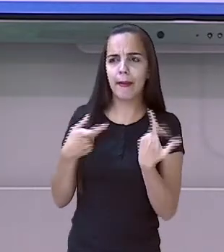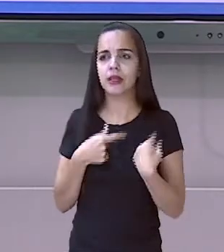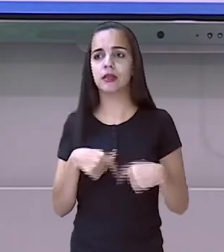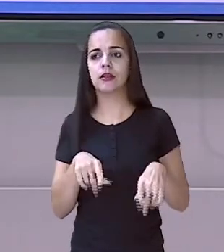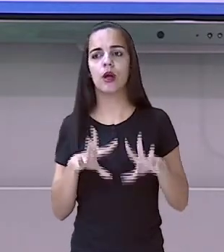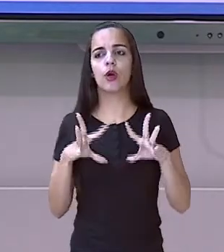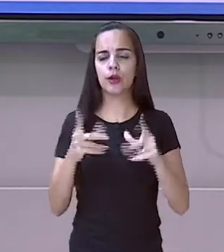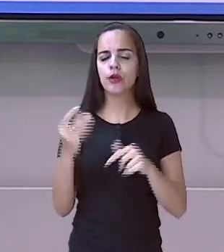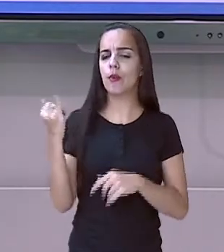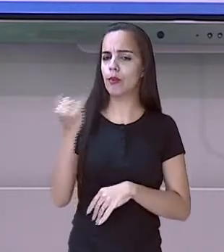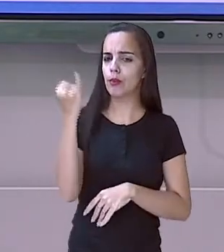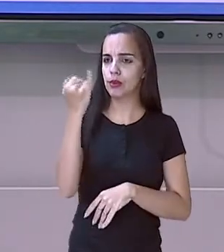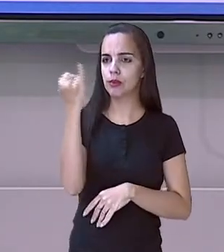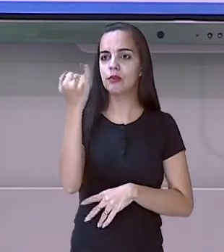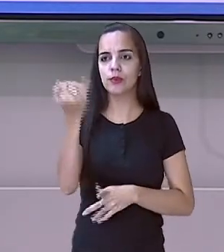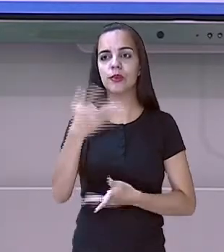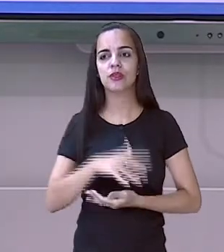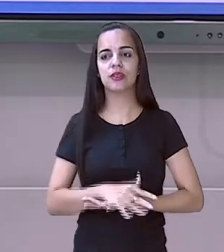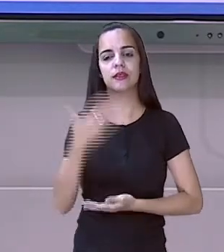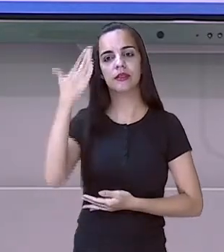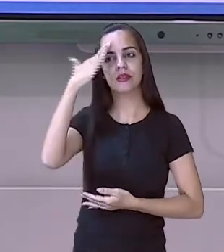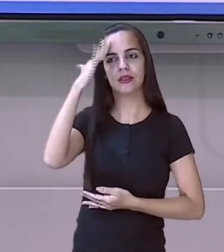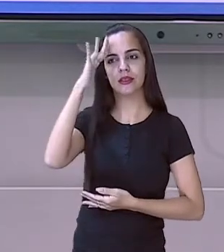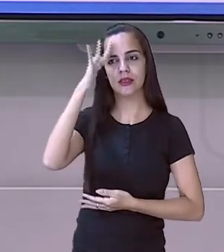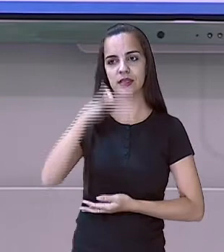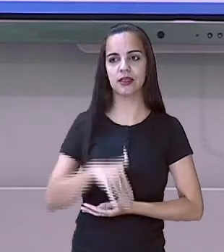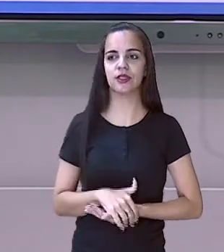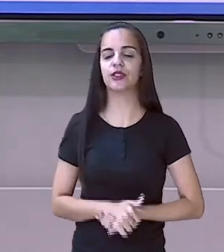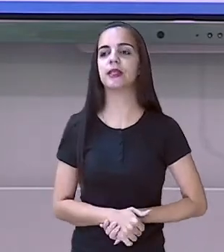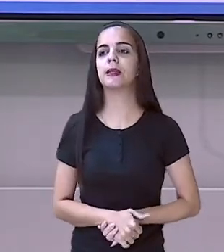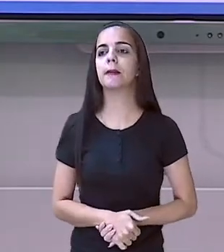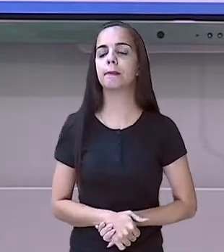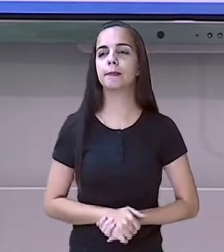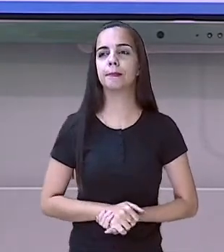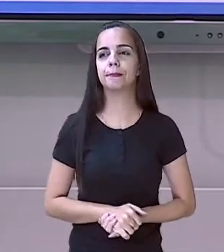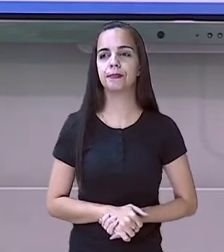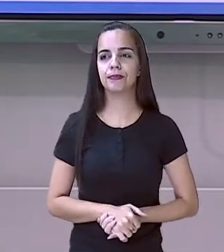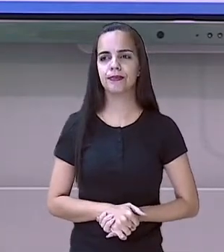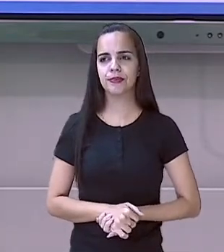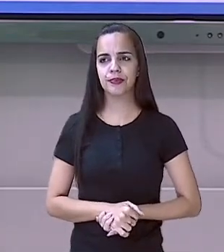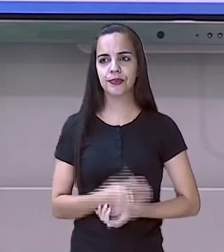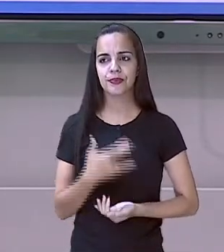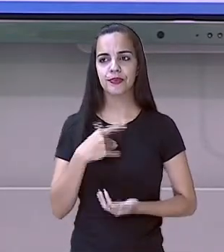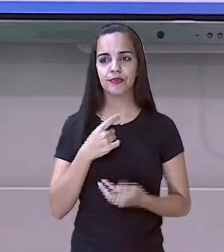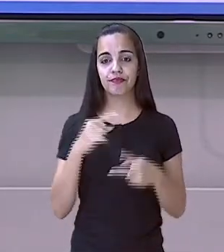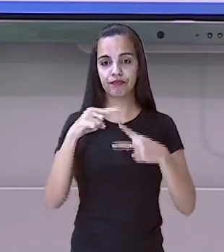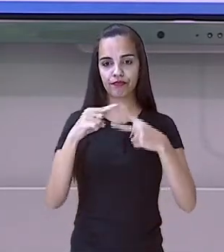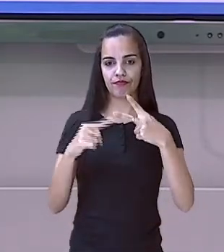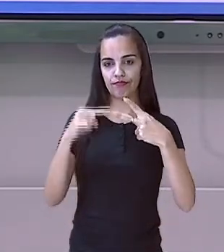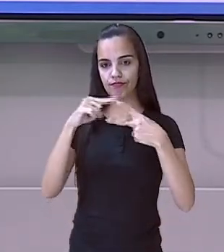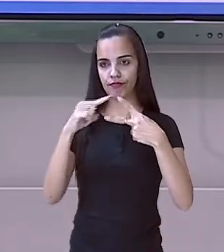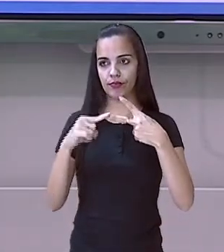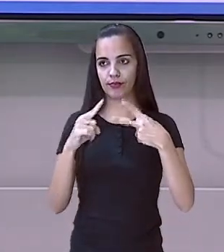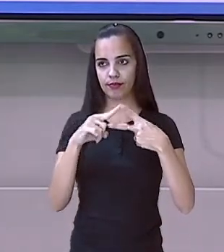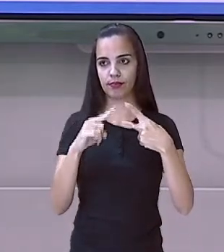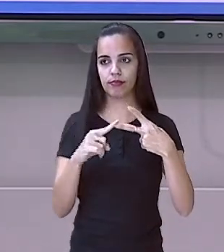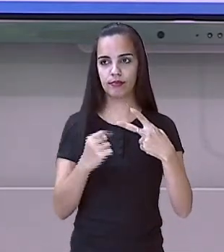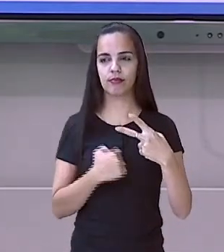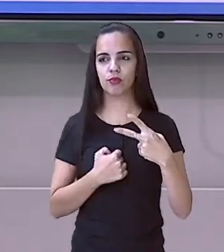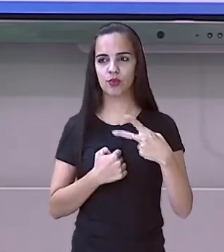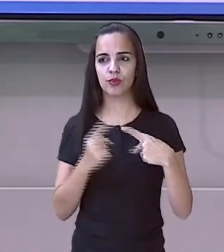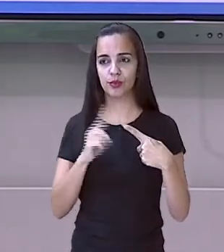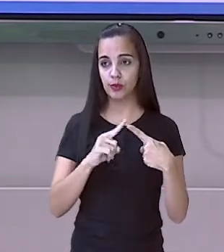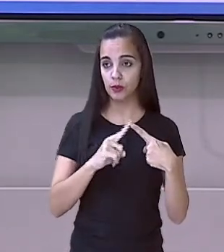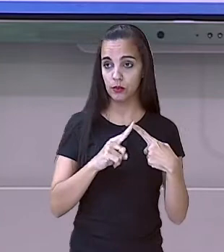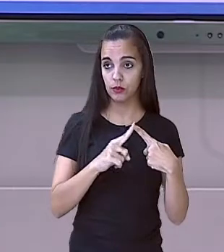Então, é muito importante entender isso sobre a paisagem. Então, a gente tem dois tipos de paisagem. Elas podem ser classificadas